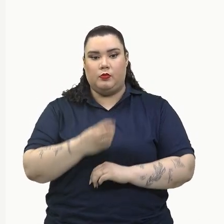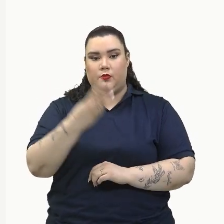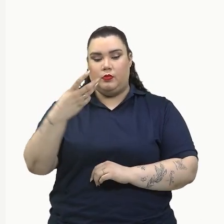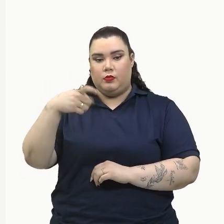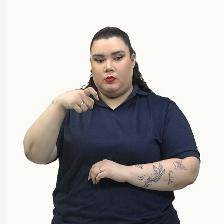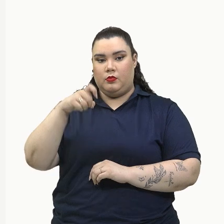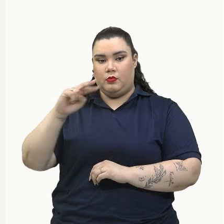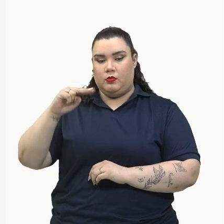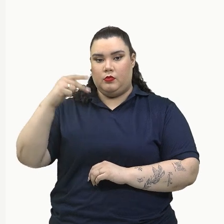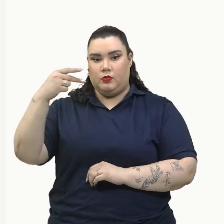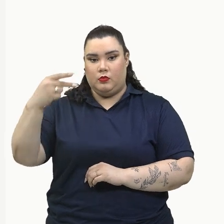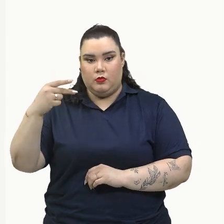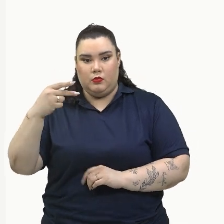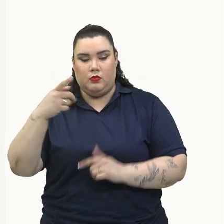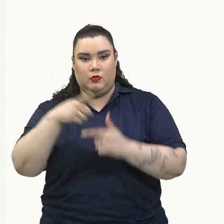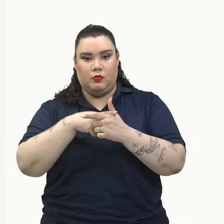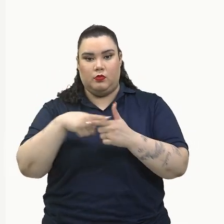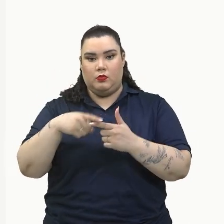por 3x²,